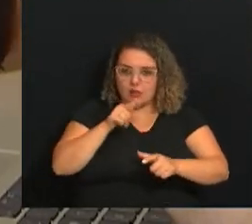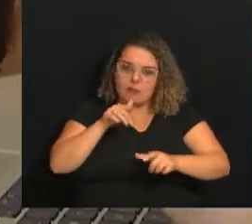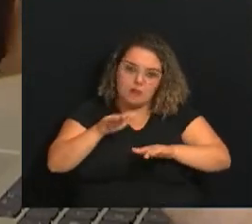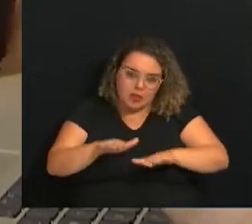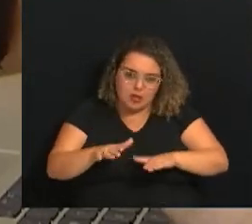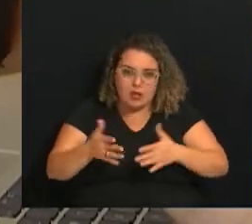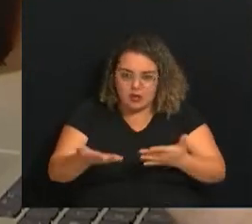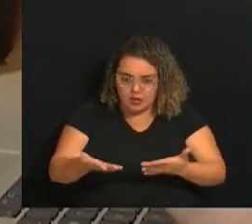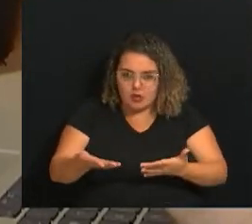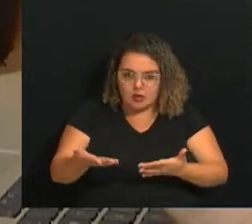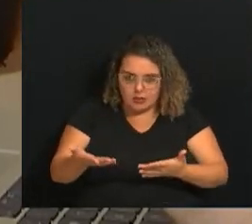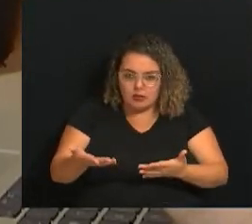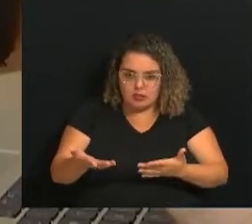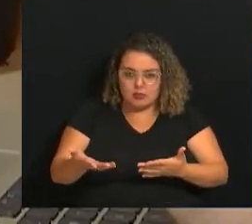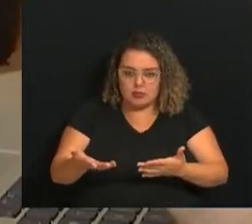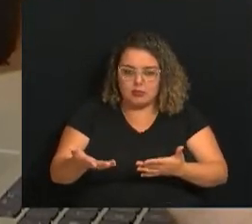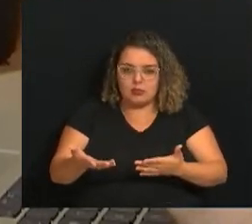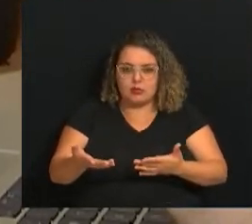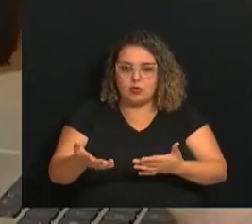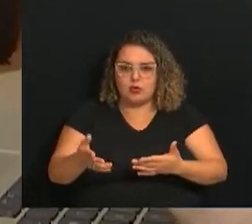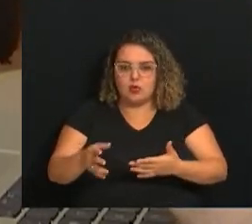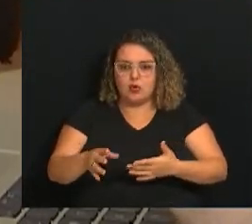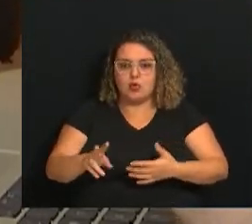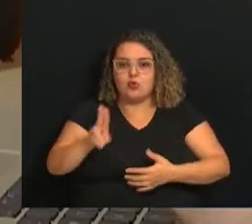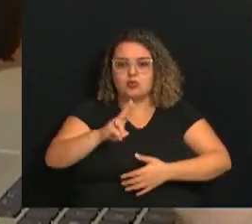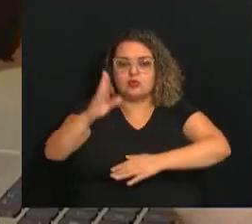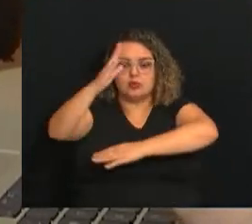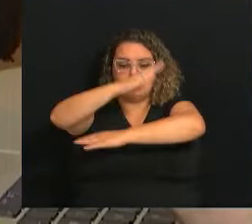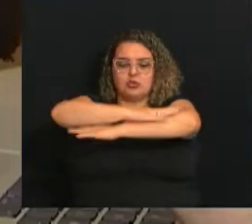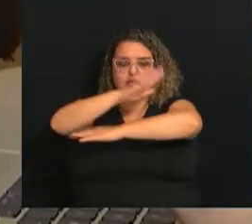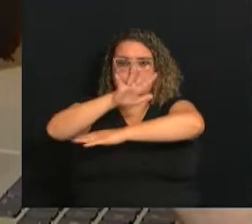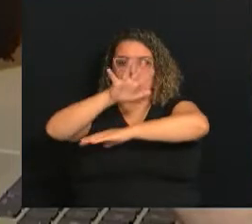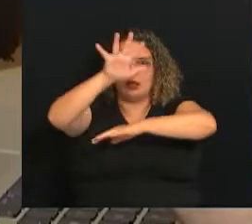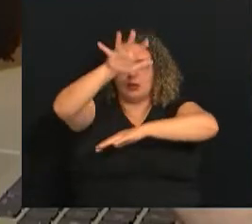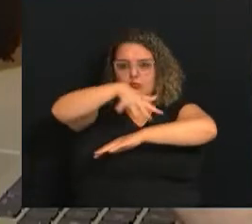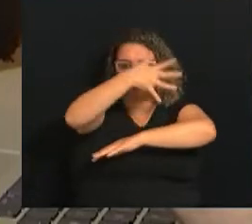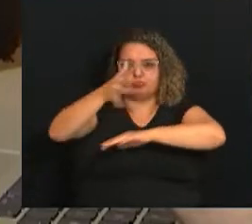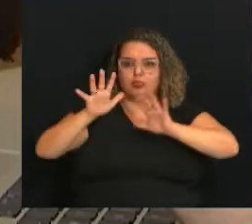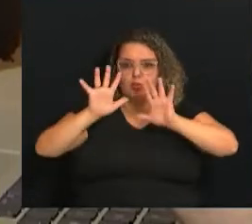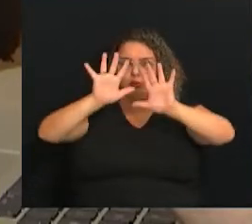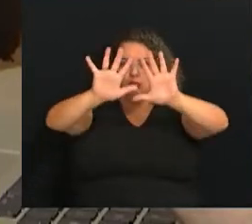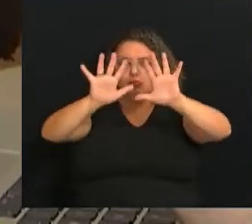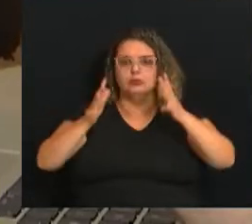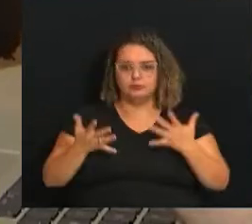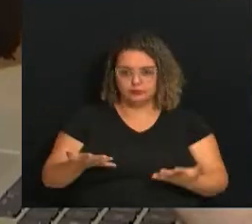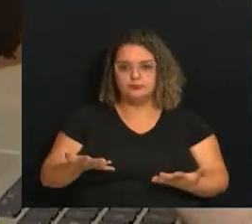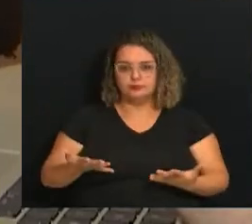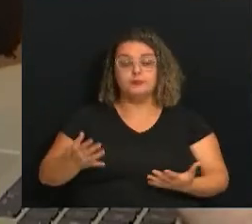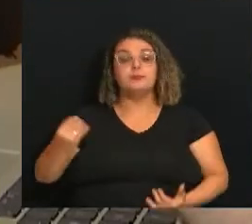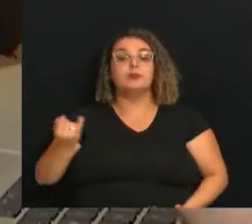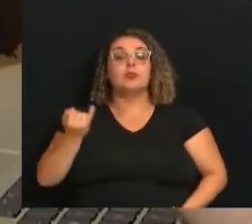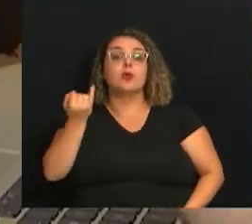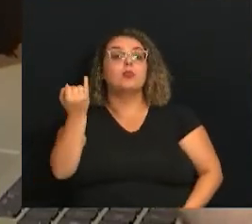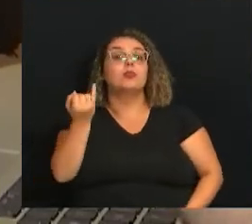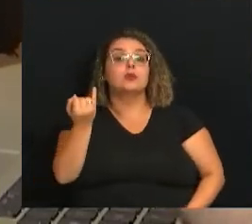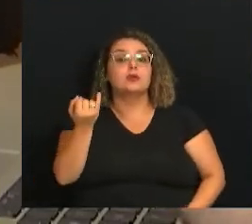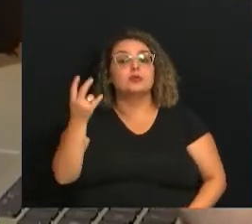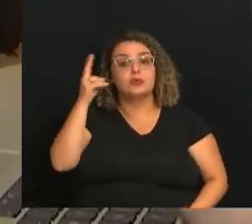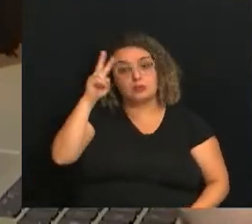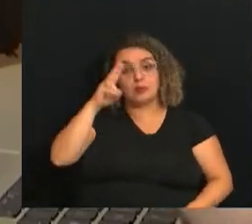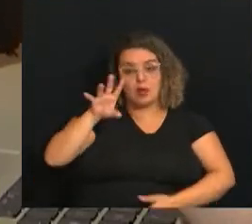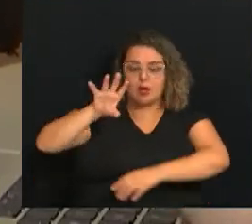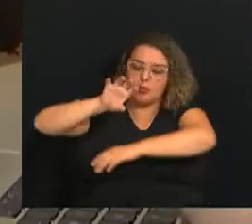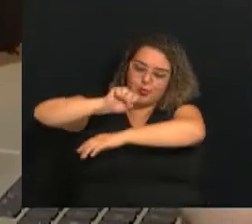parada, usa telas de proteção, às vezes nas janelas. É importante que a gente lembrar que existem repelentes.